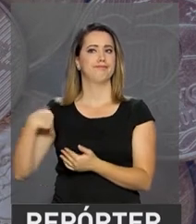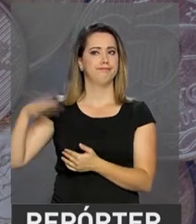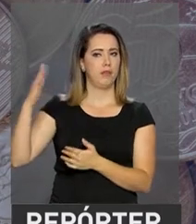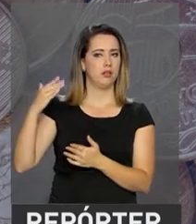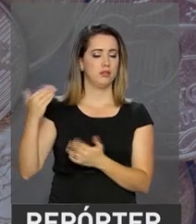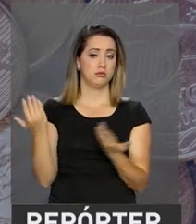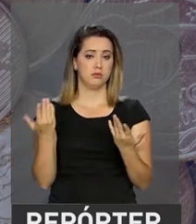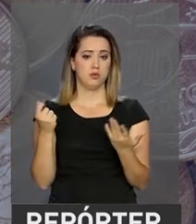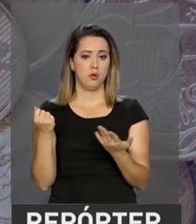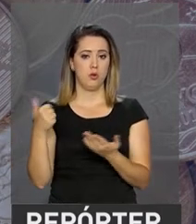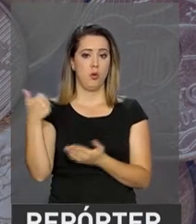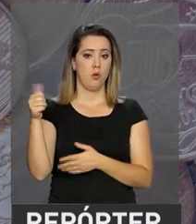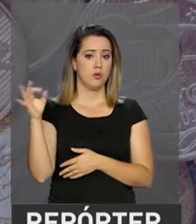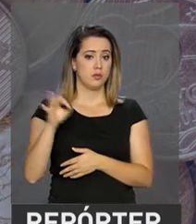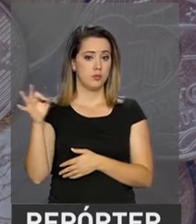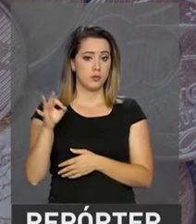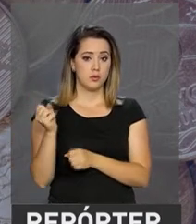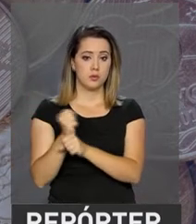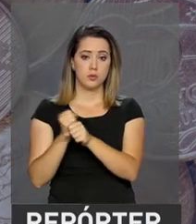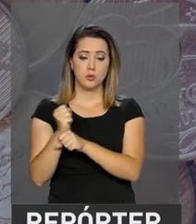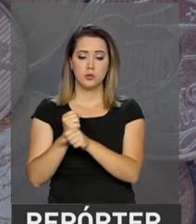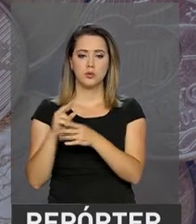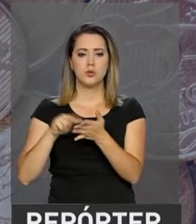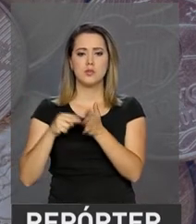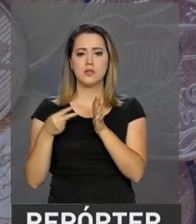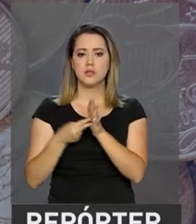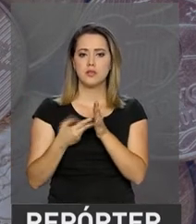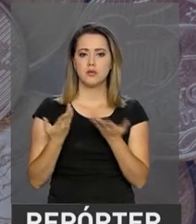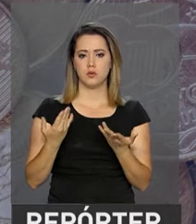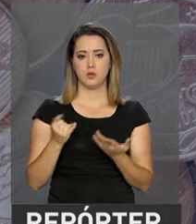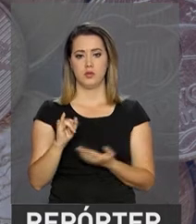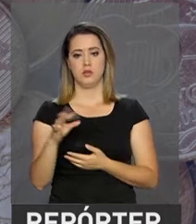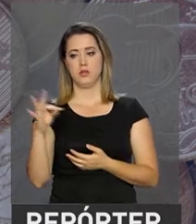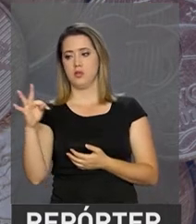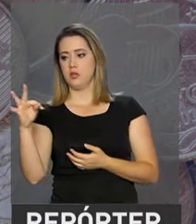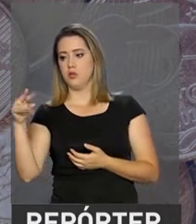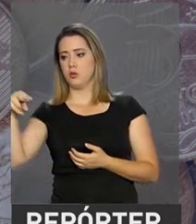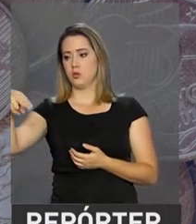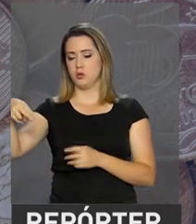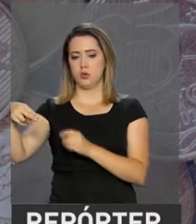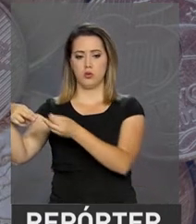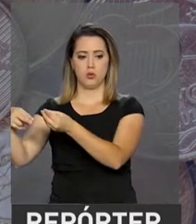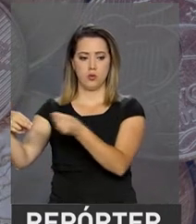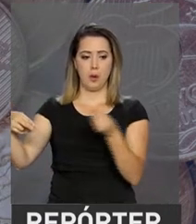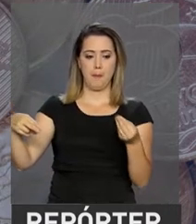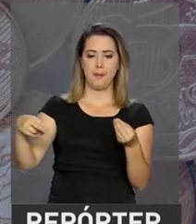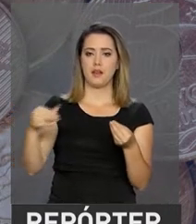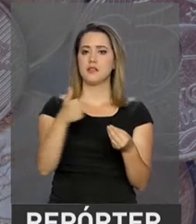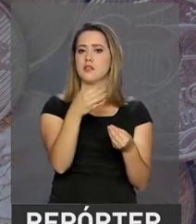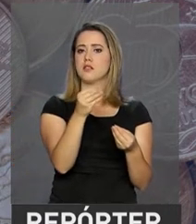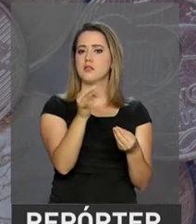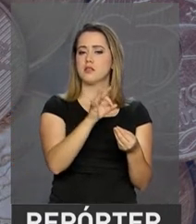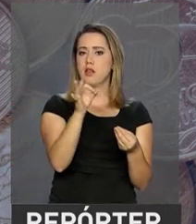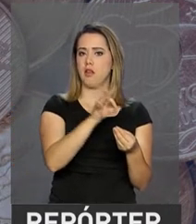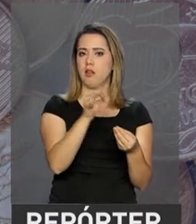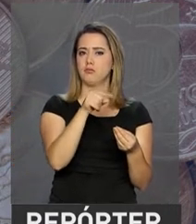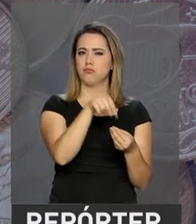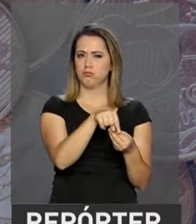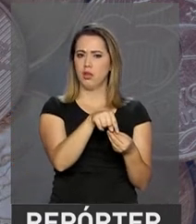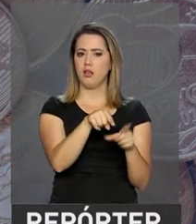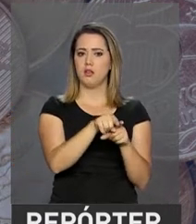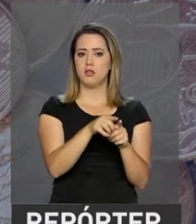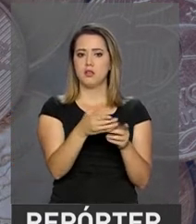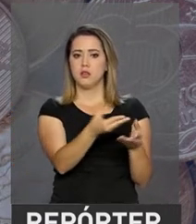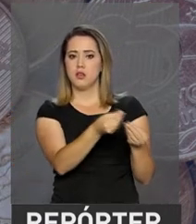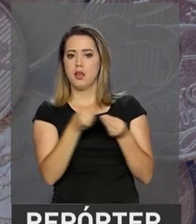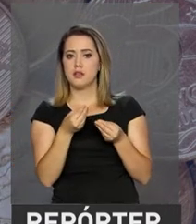mais de 11% de juros ao ano. Ou seja, se o Tesouro empresta R$ 100 para o BNDES, ele recebe R$